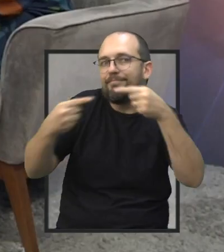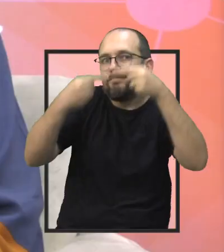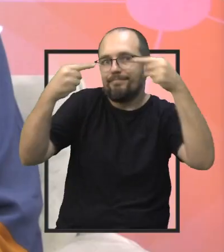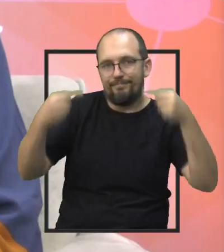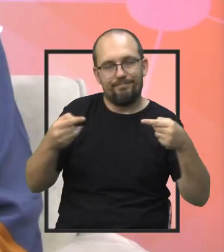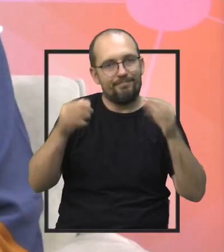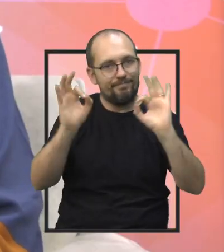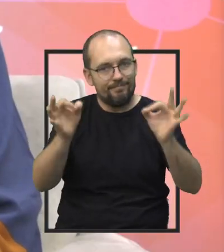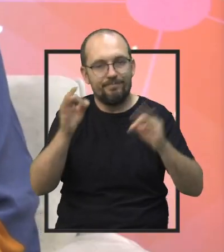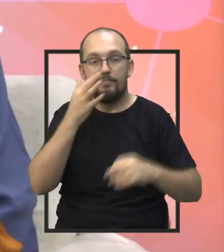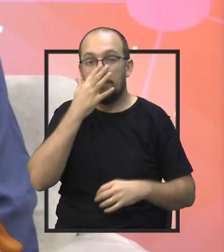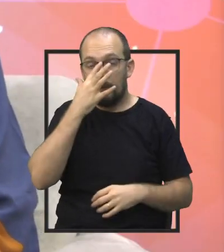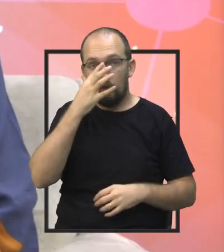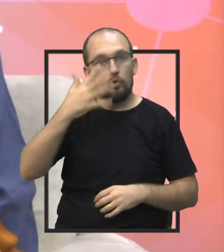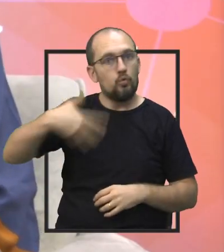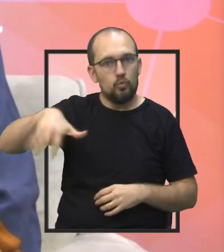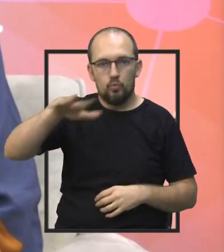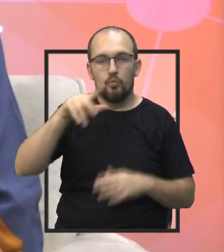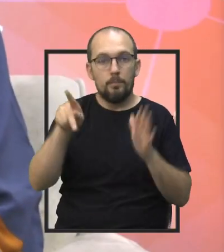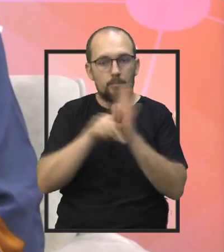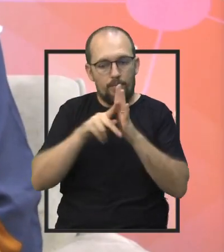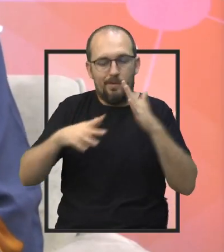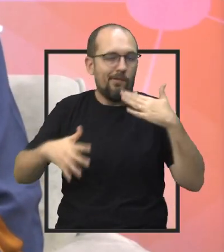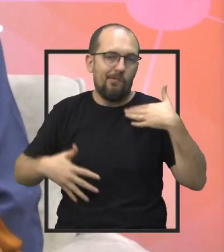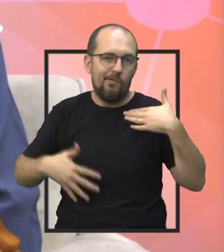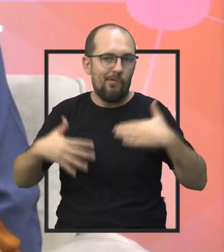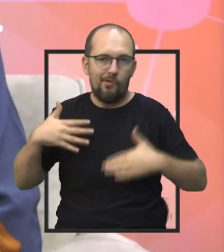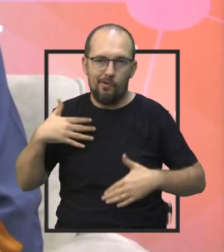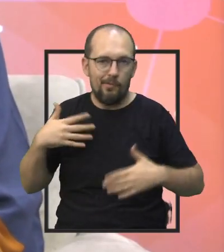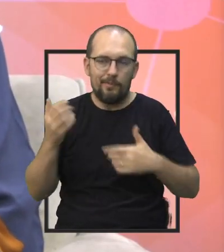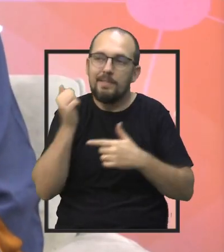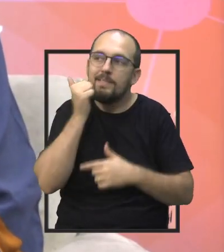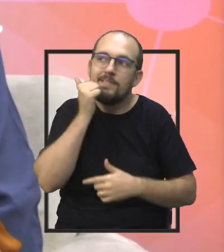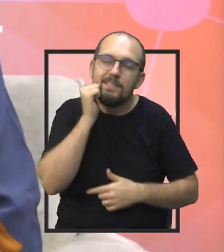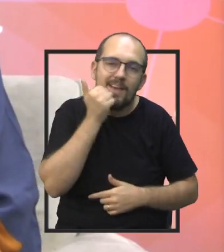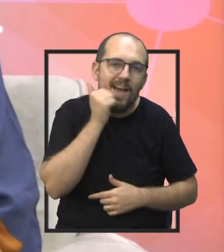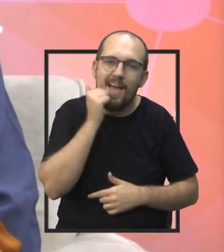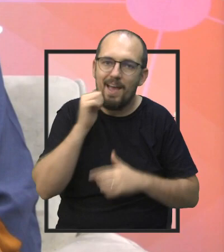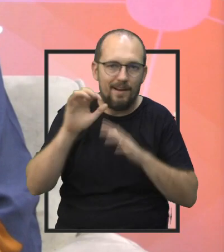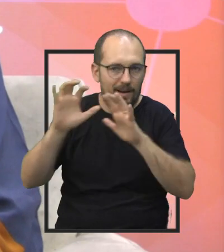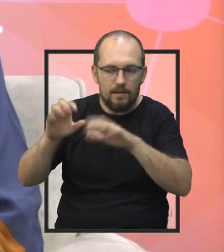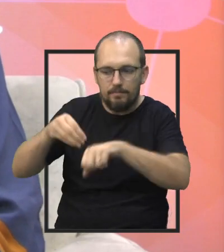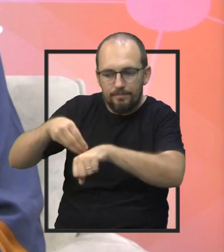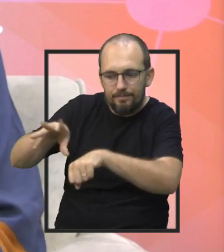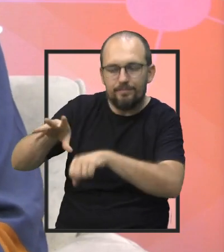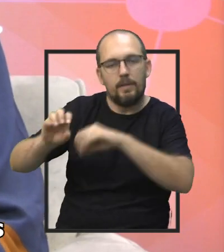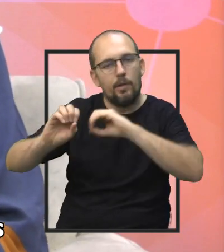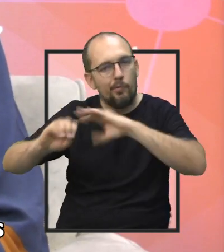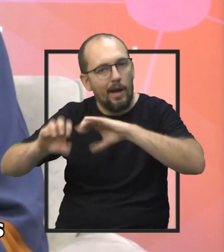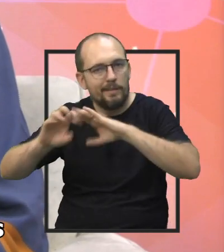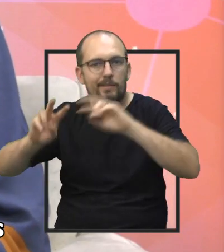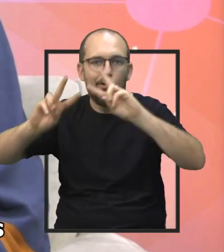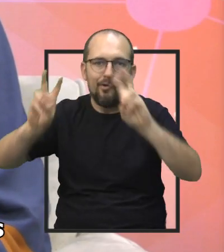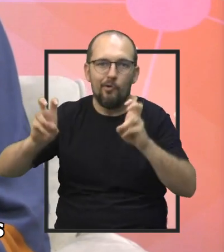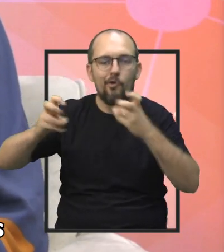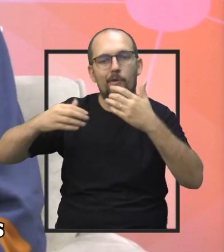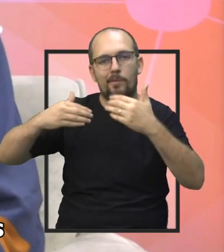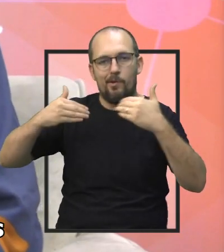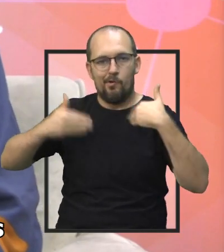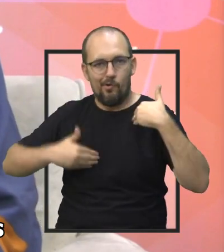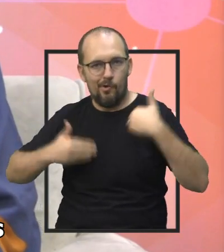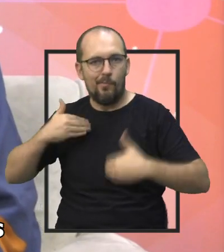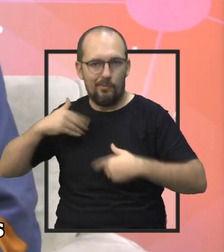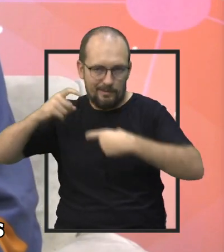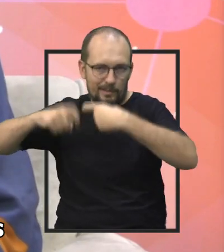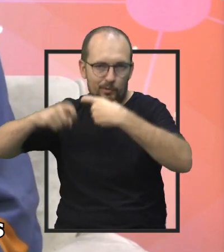né? Então, isso está atrelado à própria matéria, né, de ciências e outras matérias que acabam sendo transversais a esse assunto. Quando